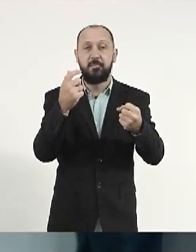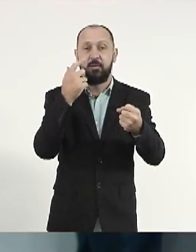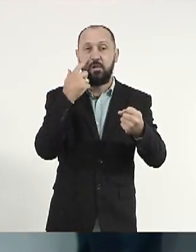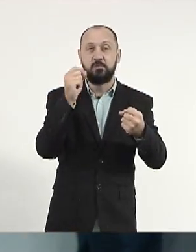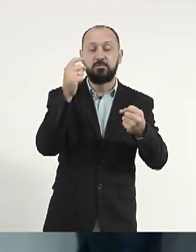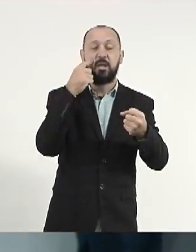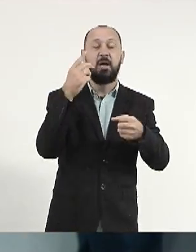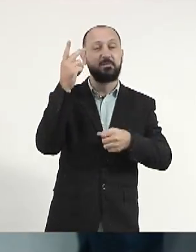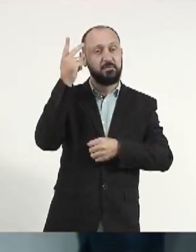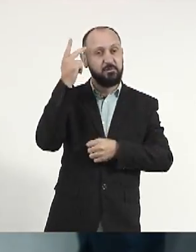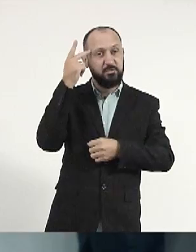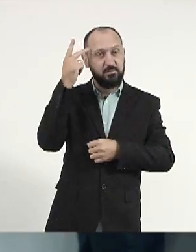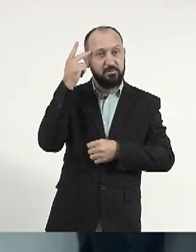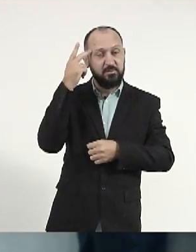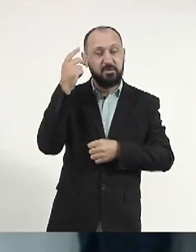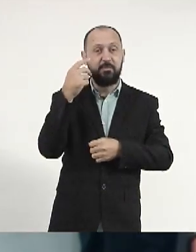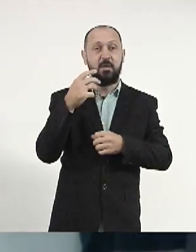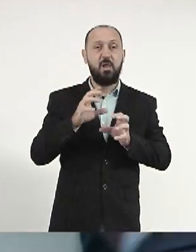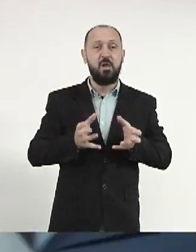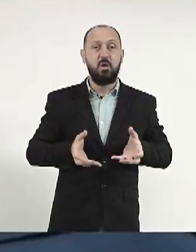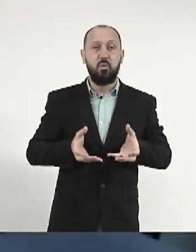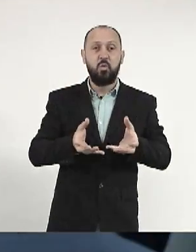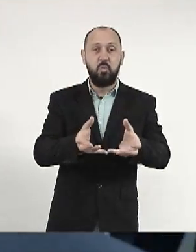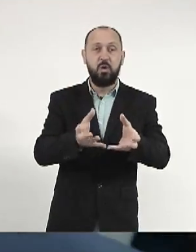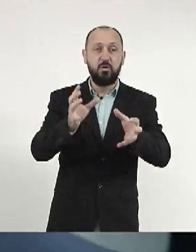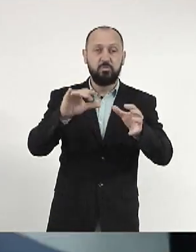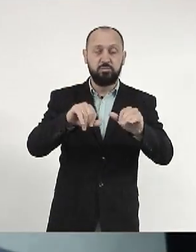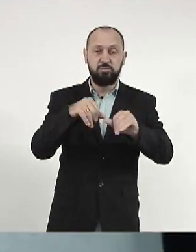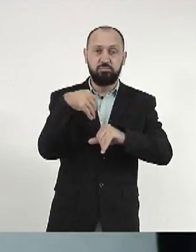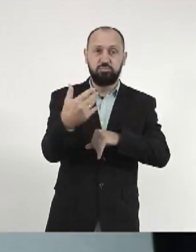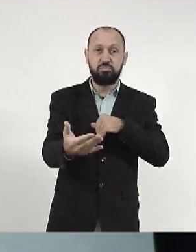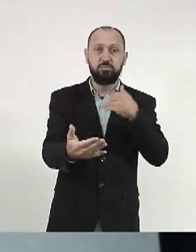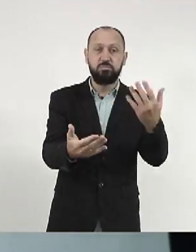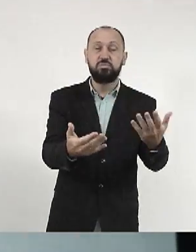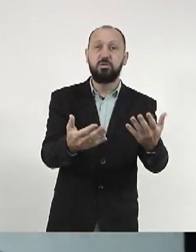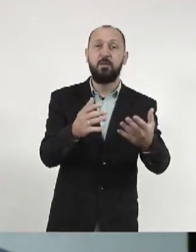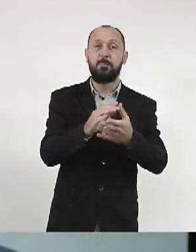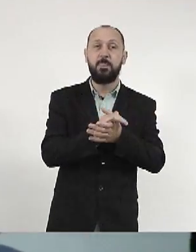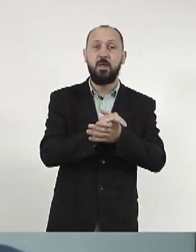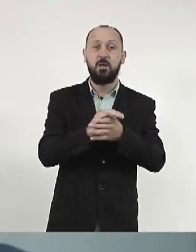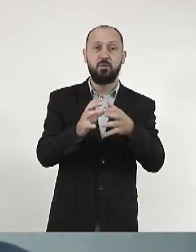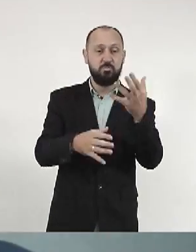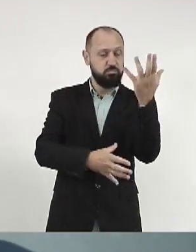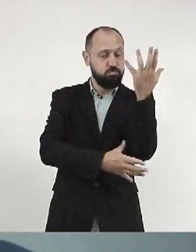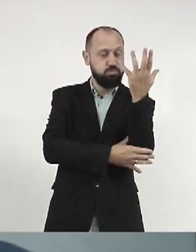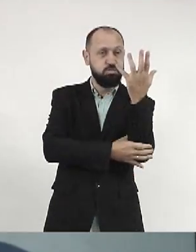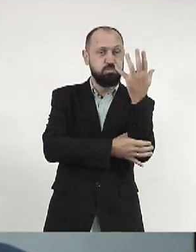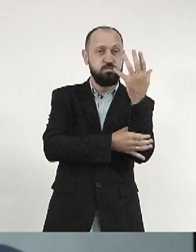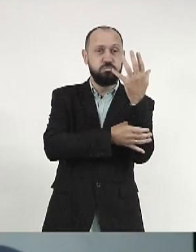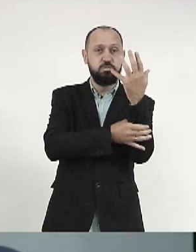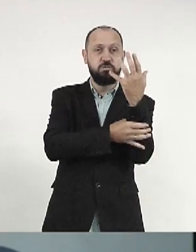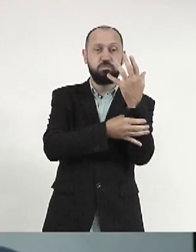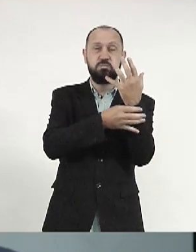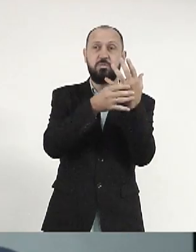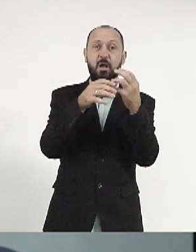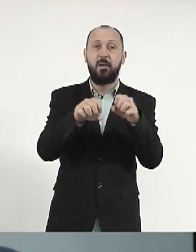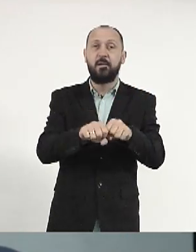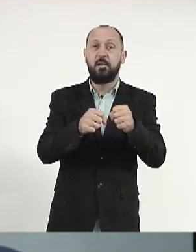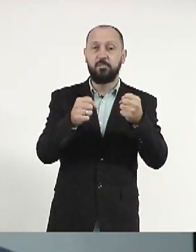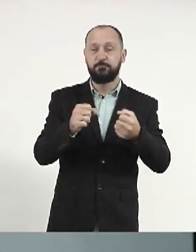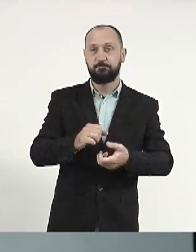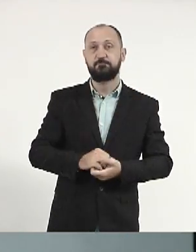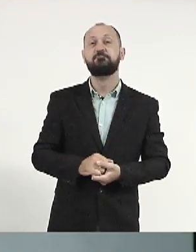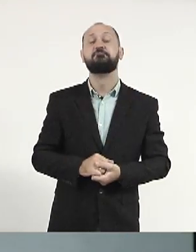no interior de São Paulo, onde eu morava, que derrubava as árvores e queimava do toco até o pé dentro da